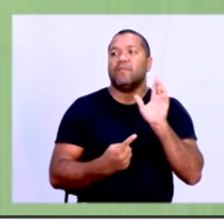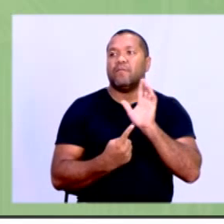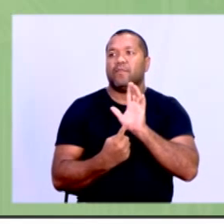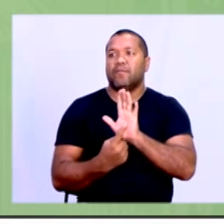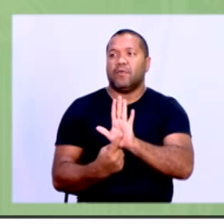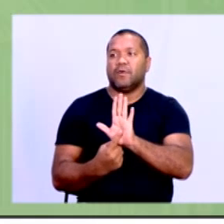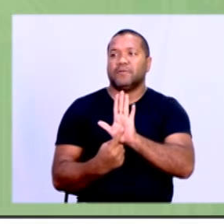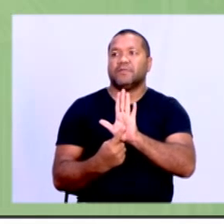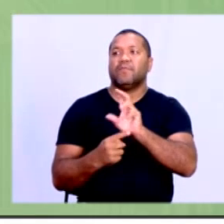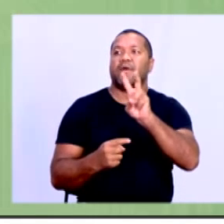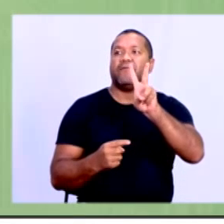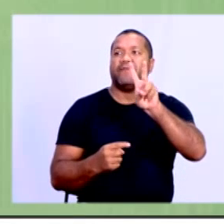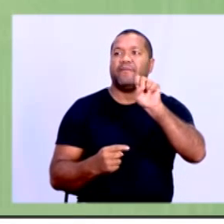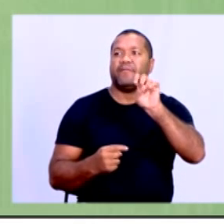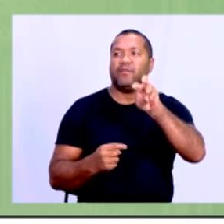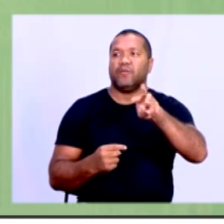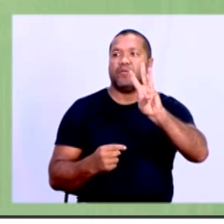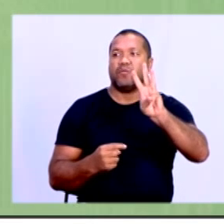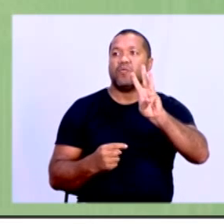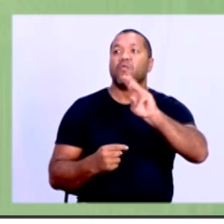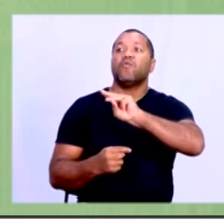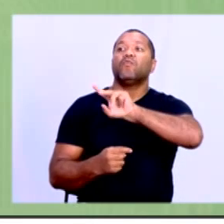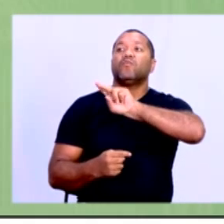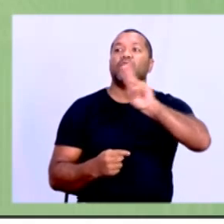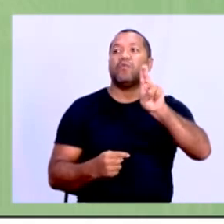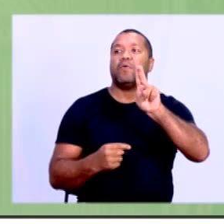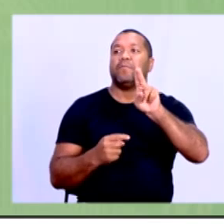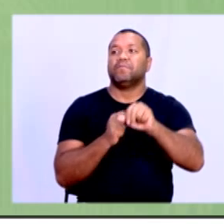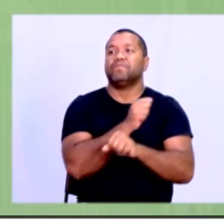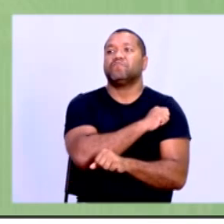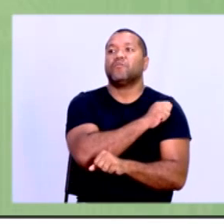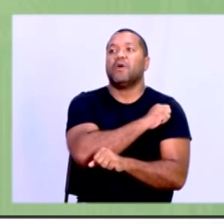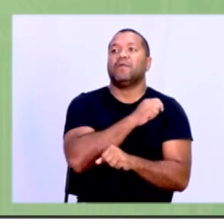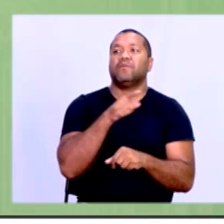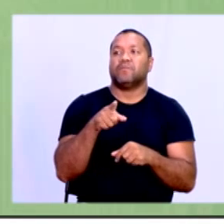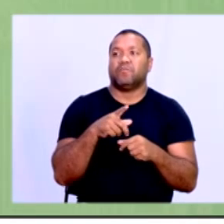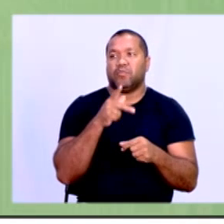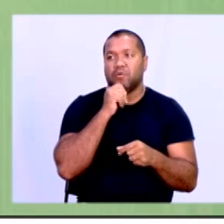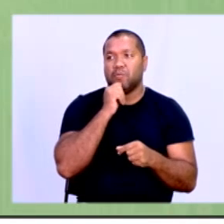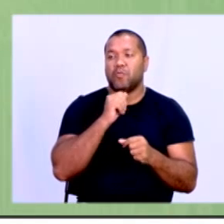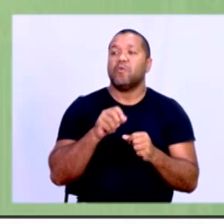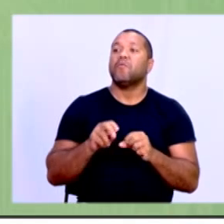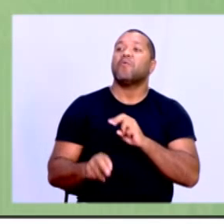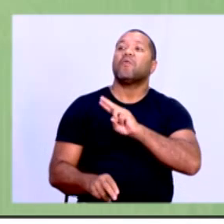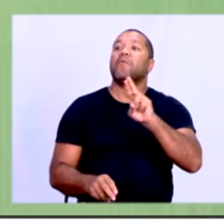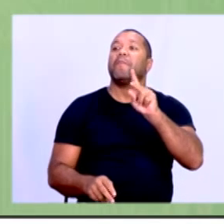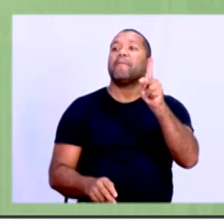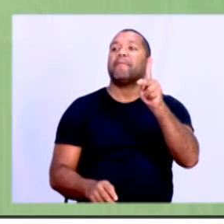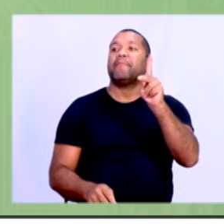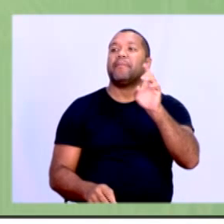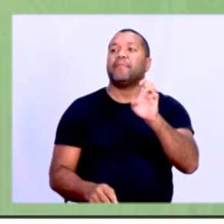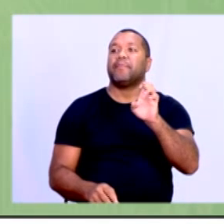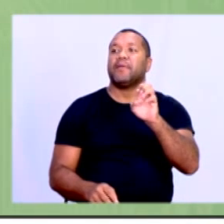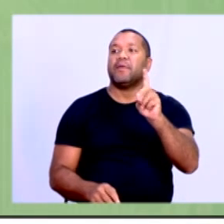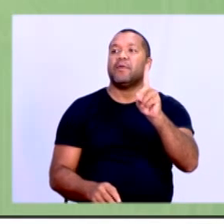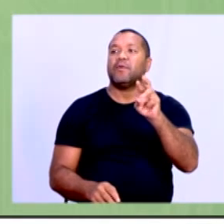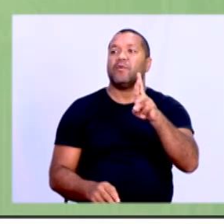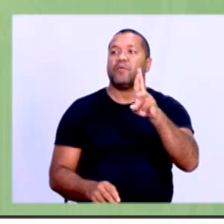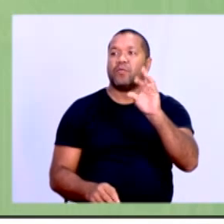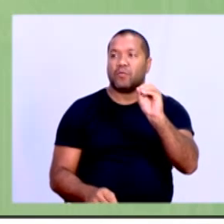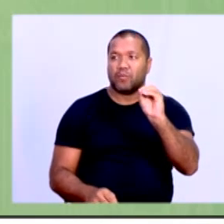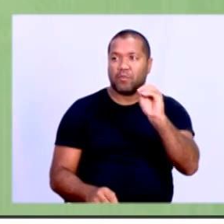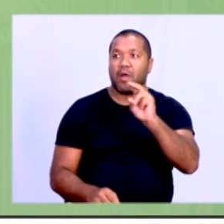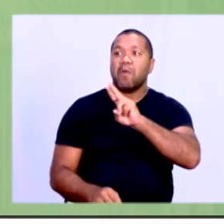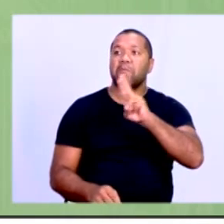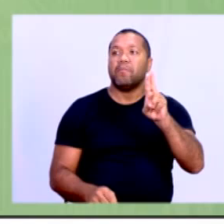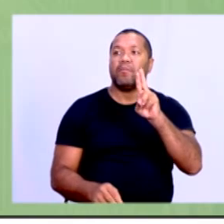aluno. Se eu colocar aqui, no caso aqui, se eu colocar Pedro lá, na hora que eu abrir a página ele vai listar como Pedro. E olha aqui, ó, eu também vou ter